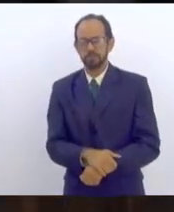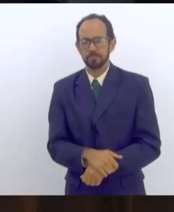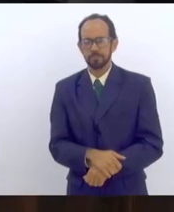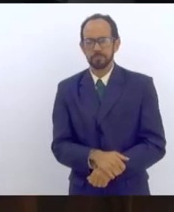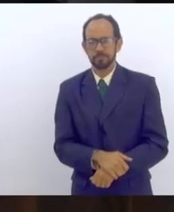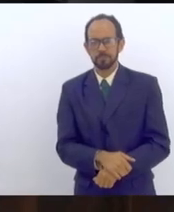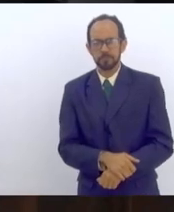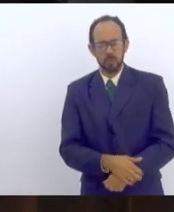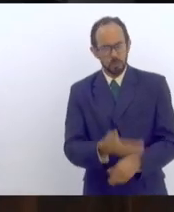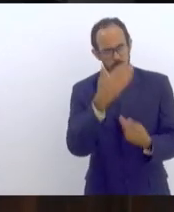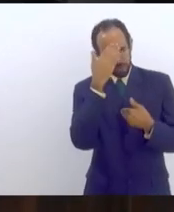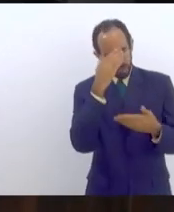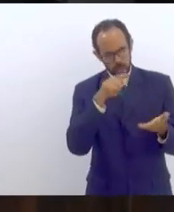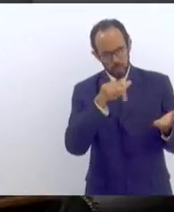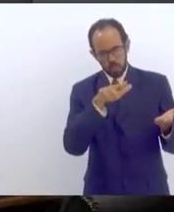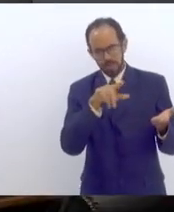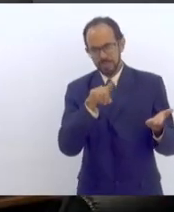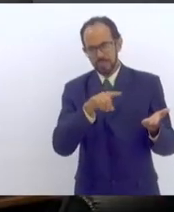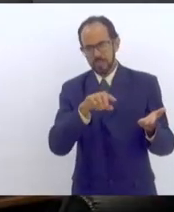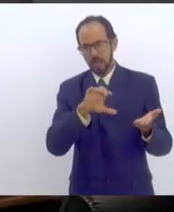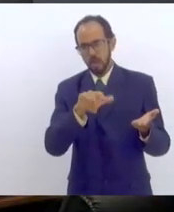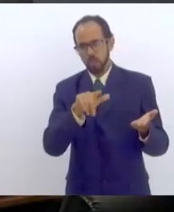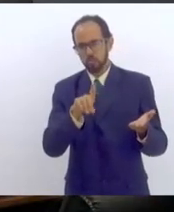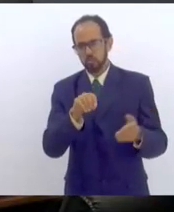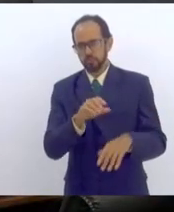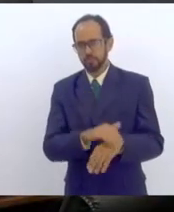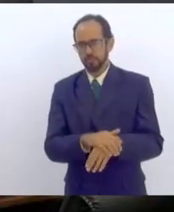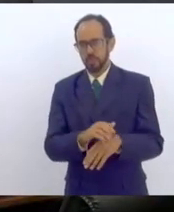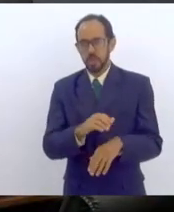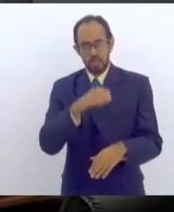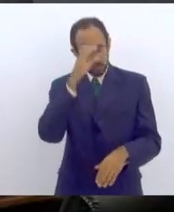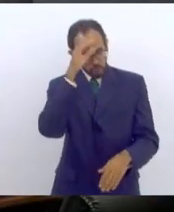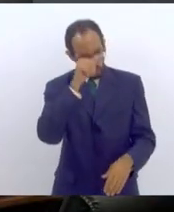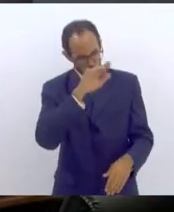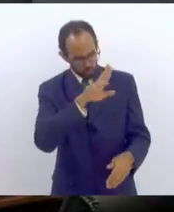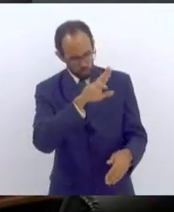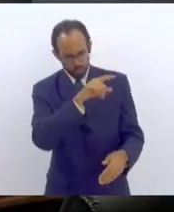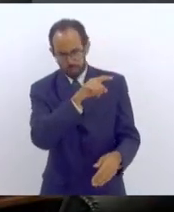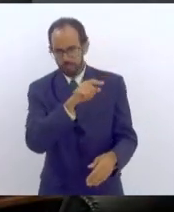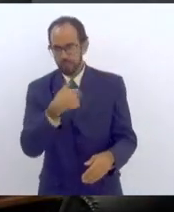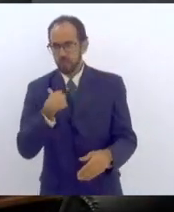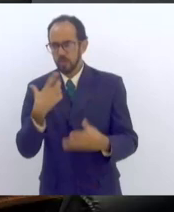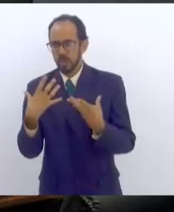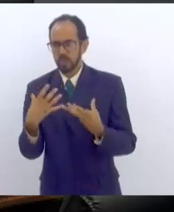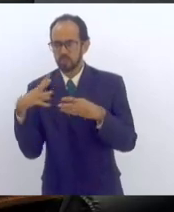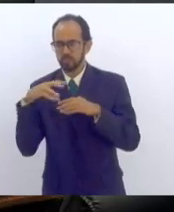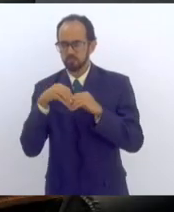deputado Luiz Cláudio. Para discutir, deputado Tia Ju. Senhor presidente, quero aqui ser breve, porque já me senti